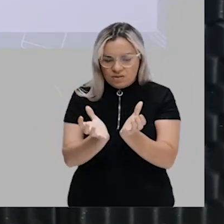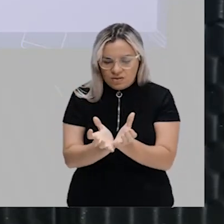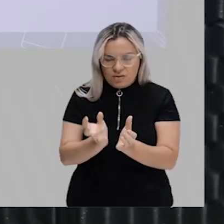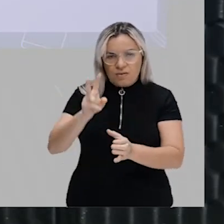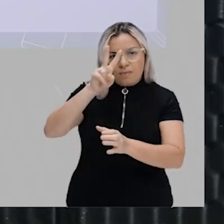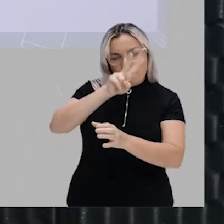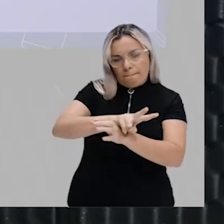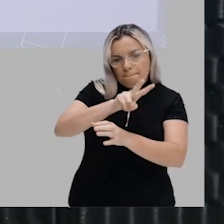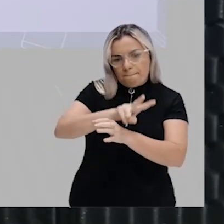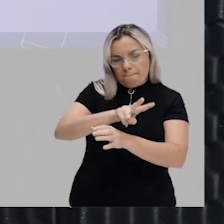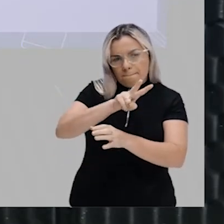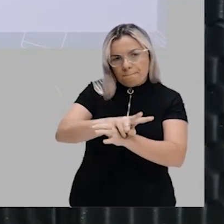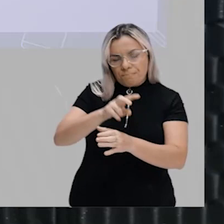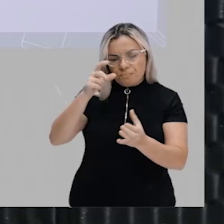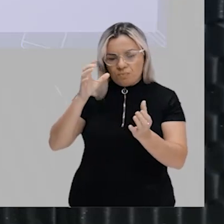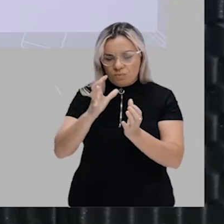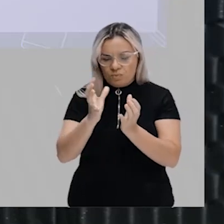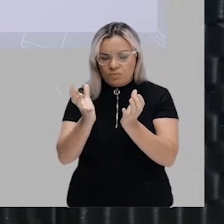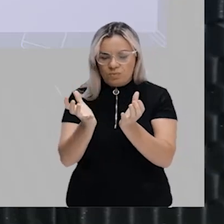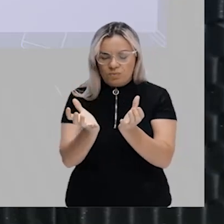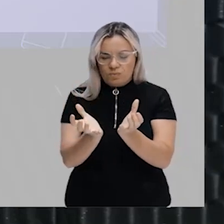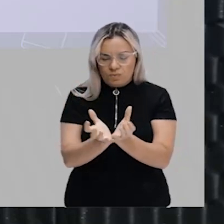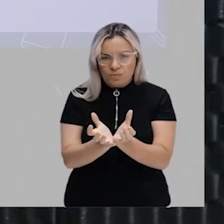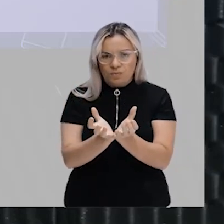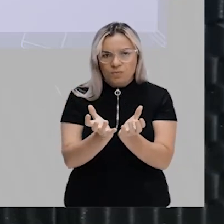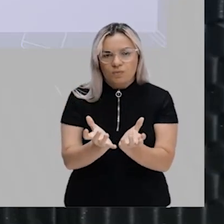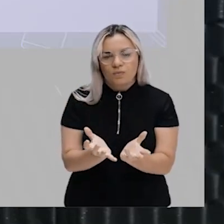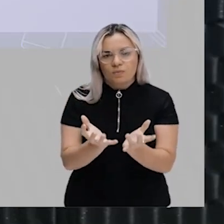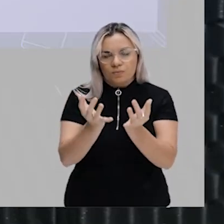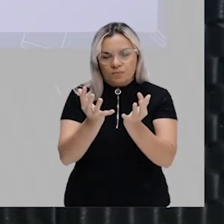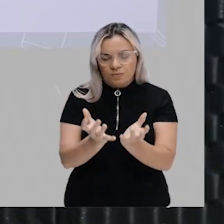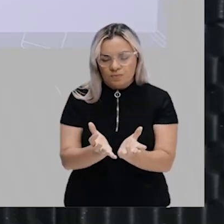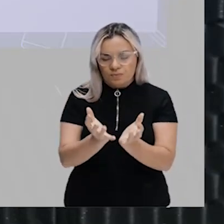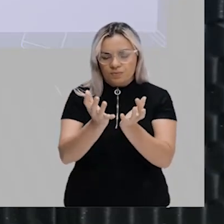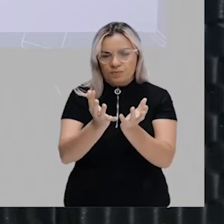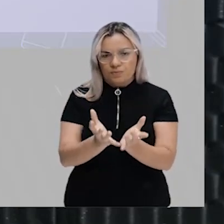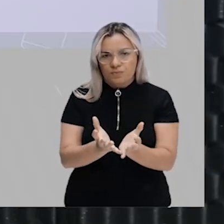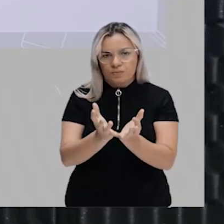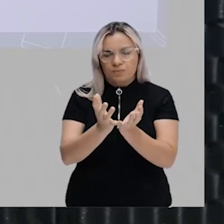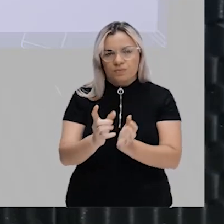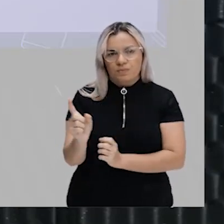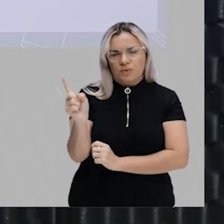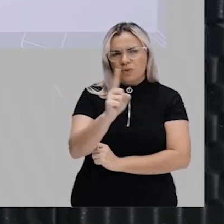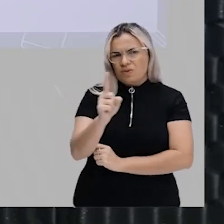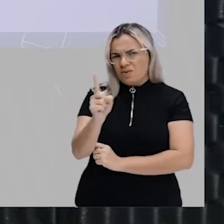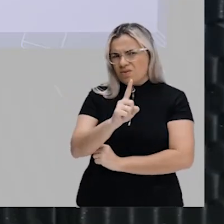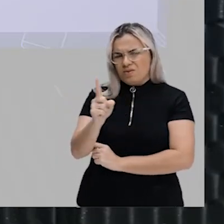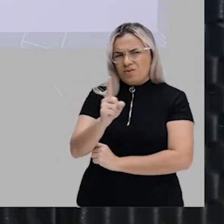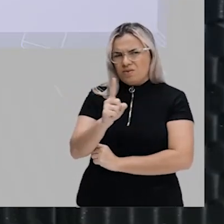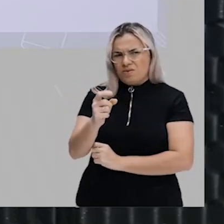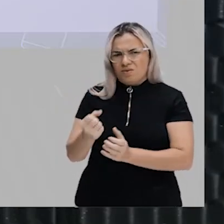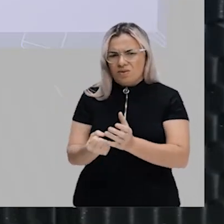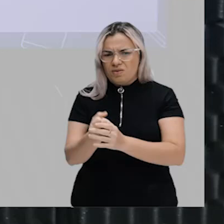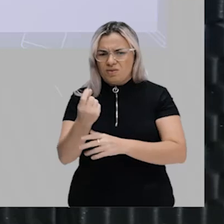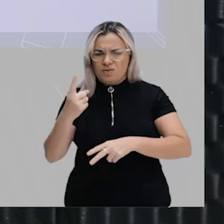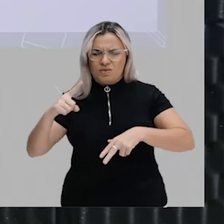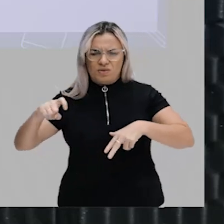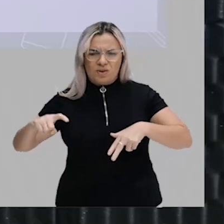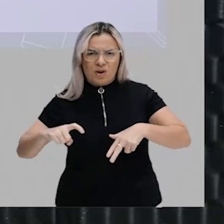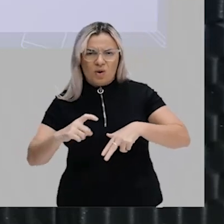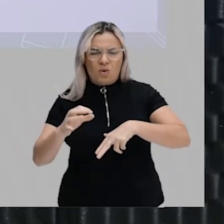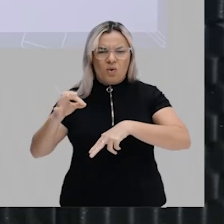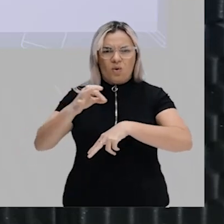protegidos com uma proteção de gás, por exemplo, não nasciam larvas de mosca, tá? Enquanto que